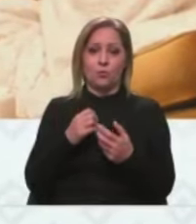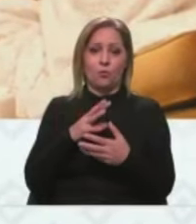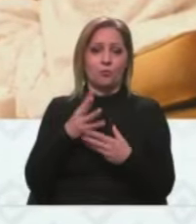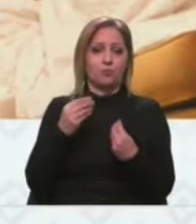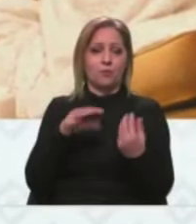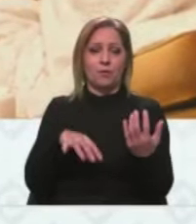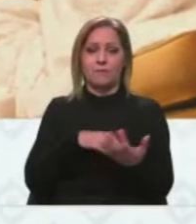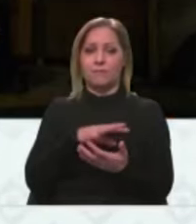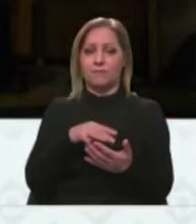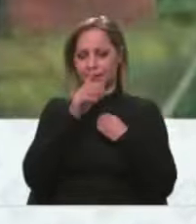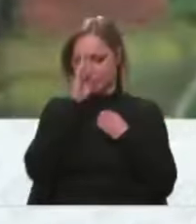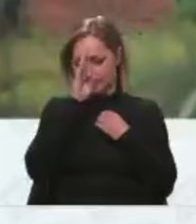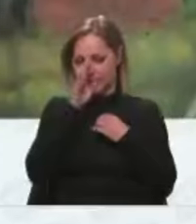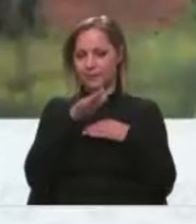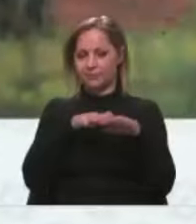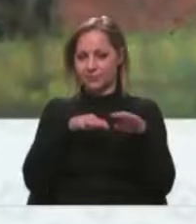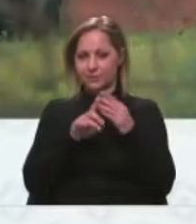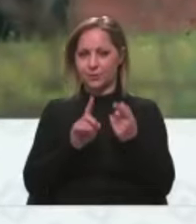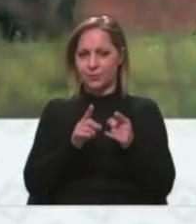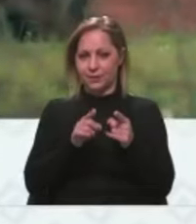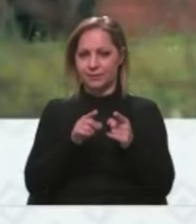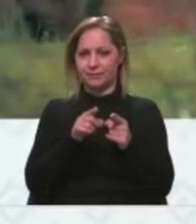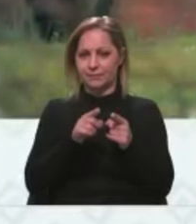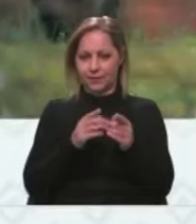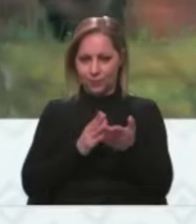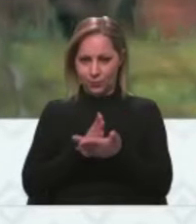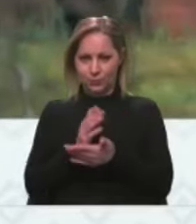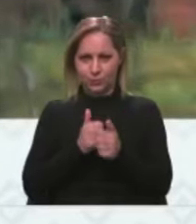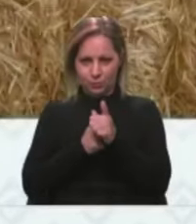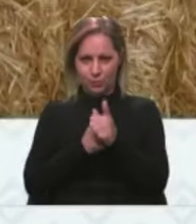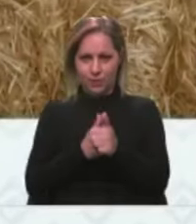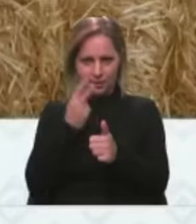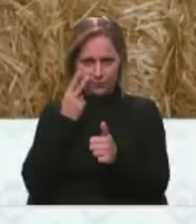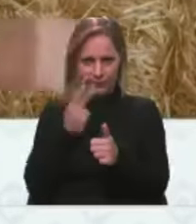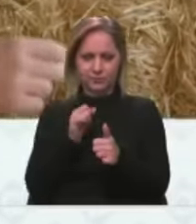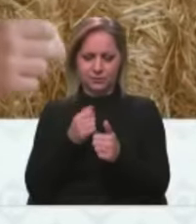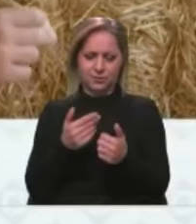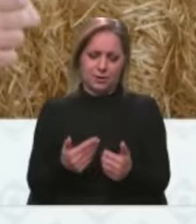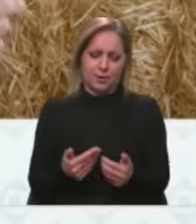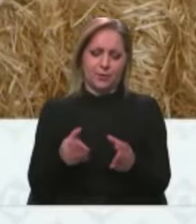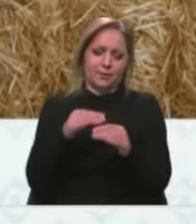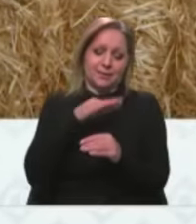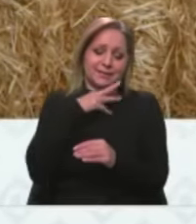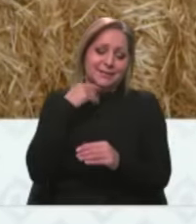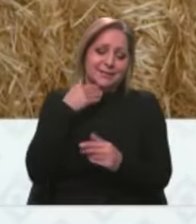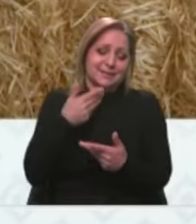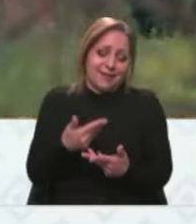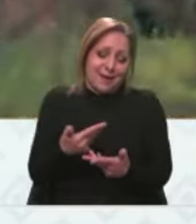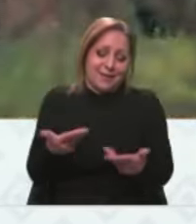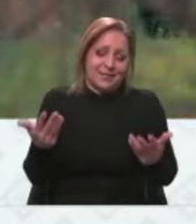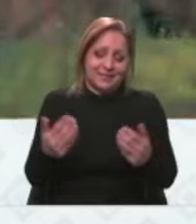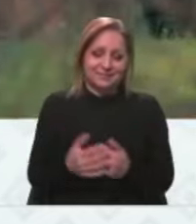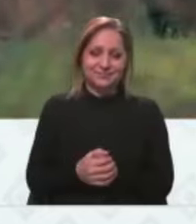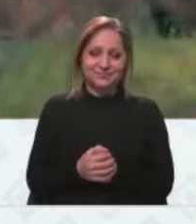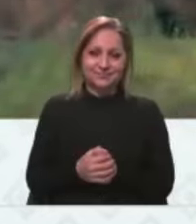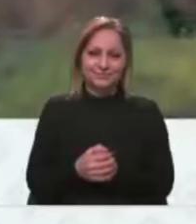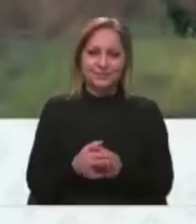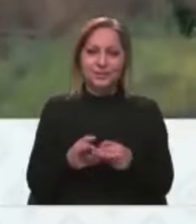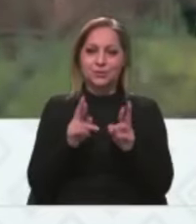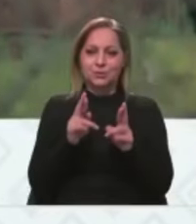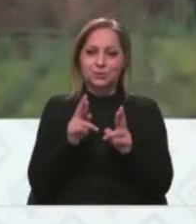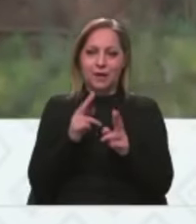de início. Não foi fácil. Vai continuar a acompanhar agora, vou, cá deste lado. Agora acho que vai ter mais graça para mim. Vai ter mais graça. E estás a torcer por